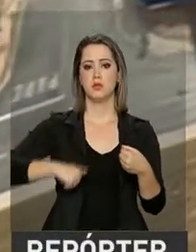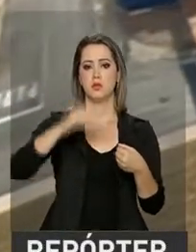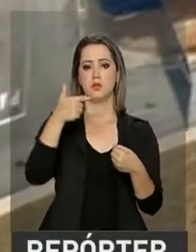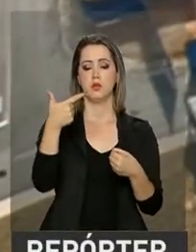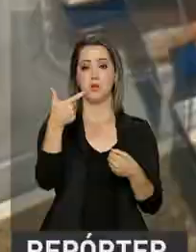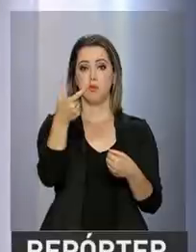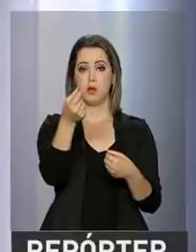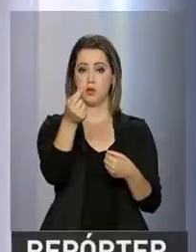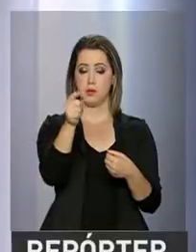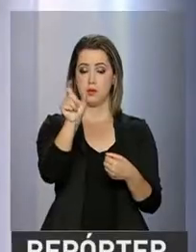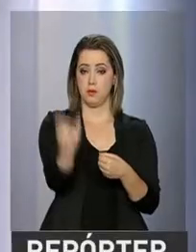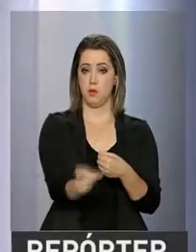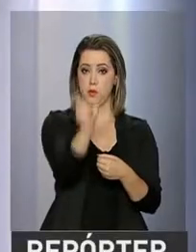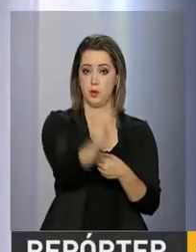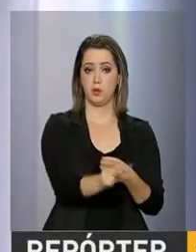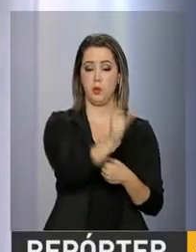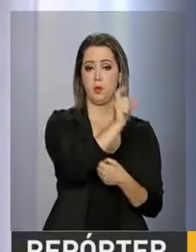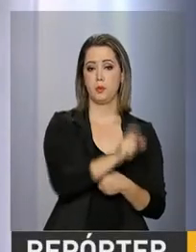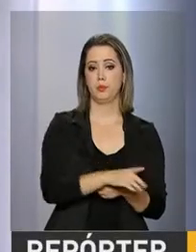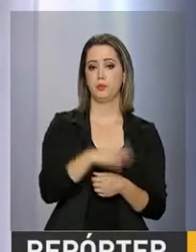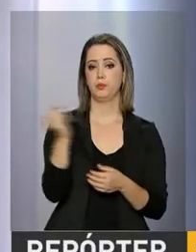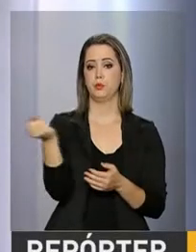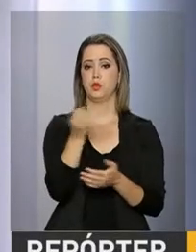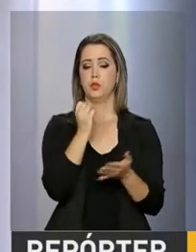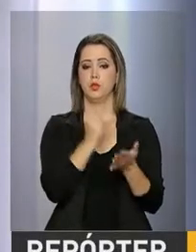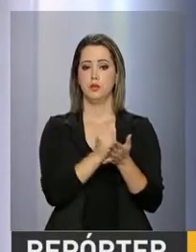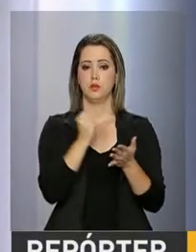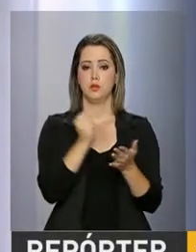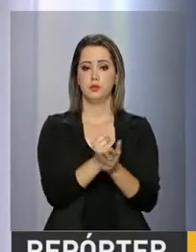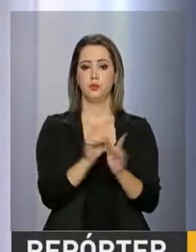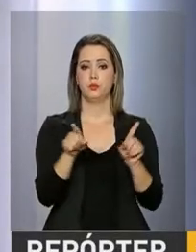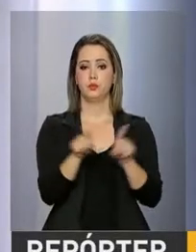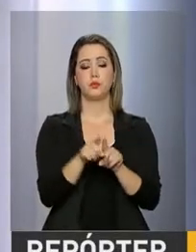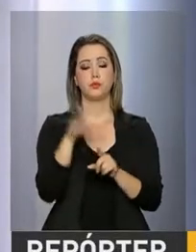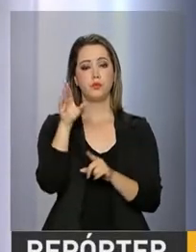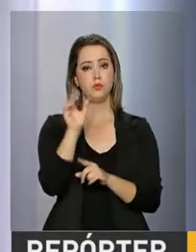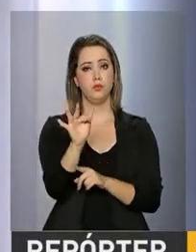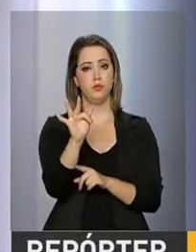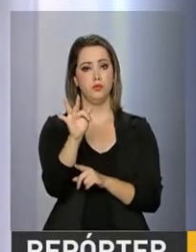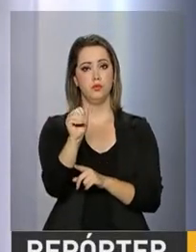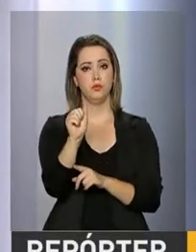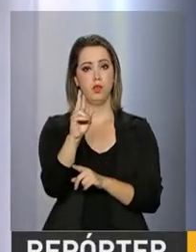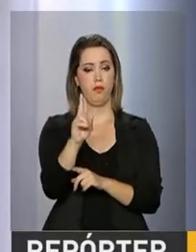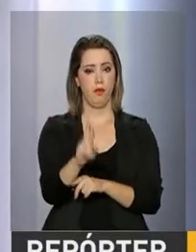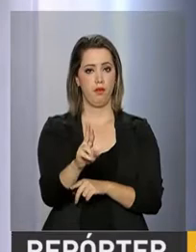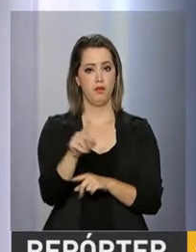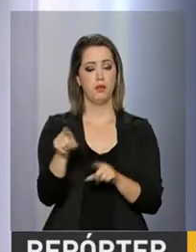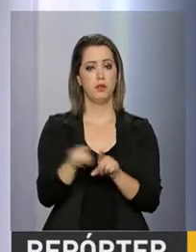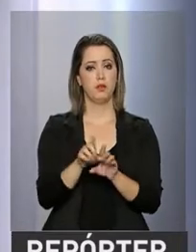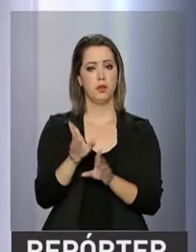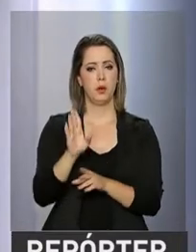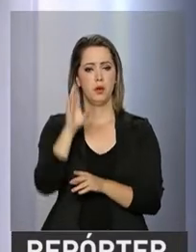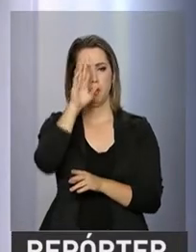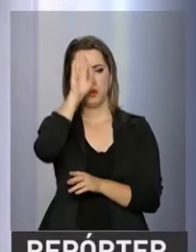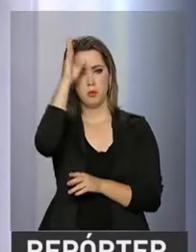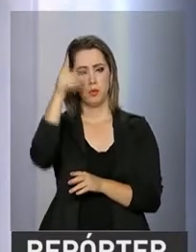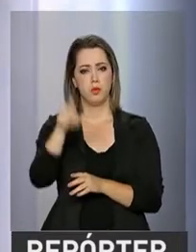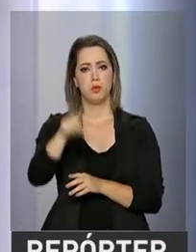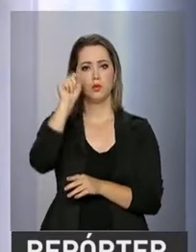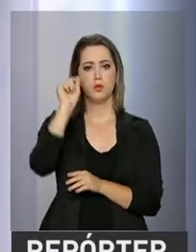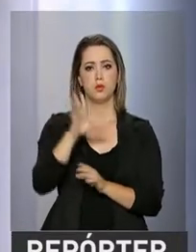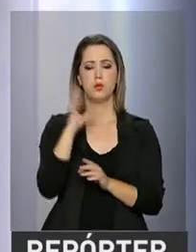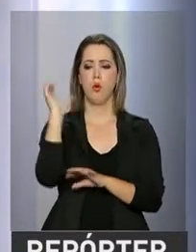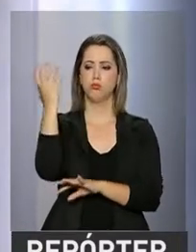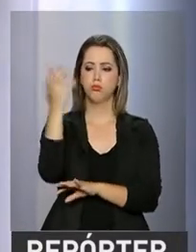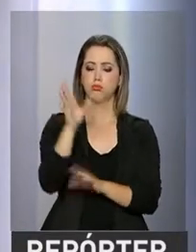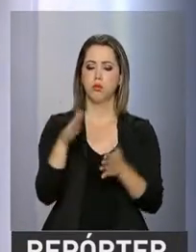habitantes as novas contratações são pelo fundo de arrendamento residencial far que privilegia critérios de urbanização e